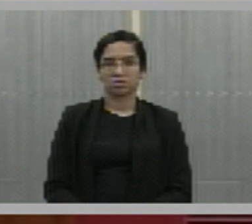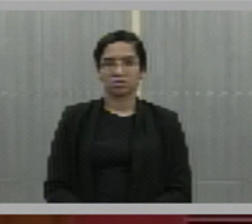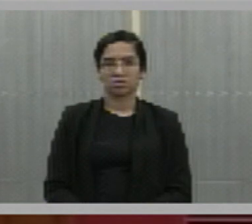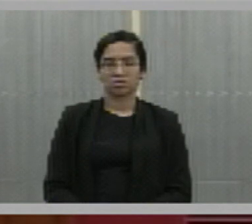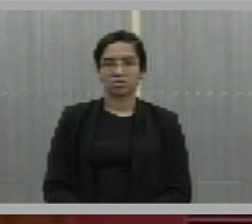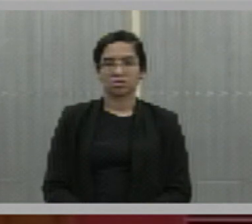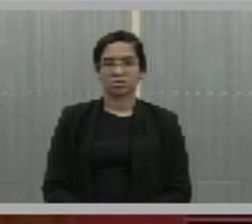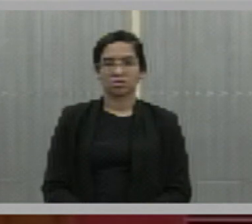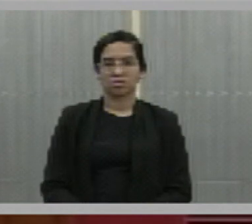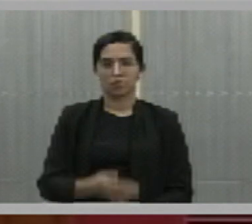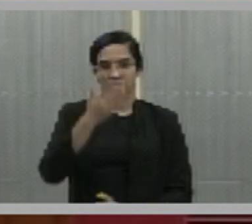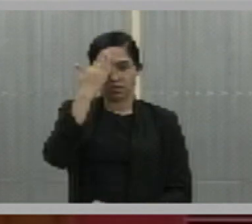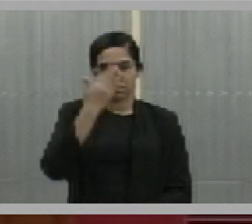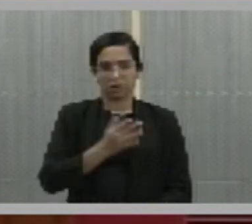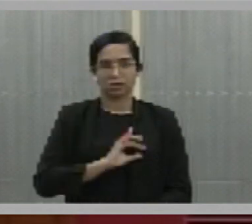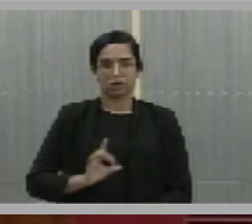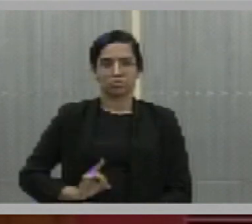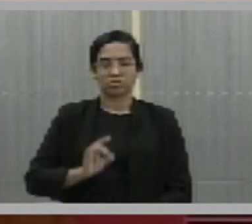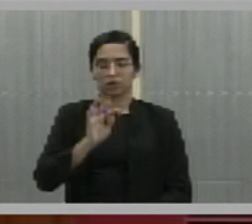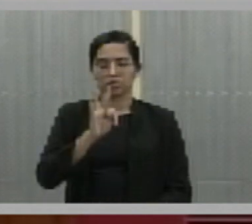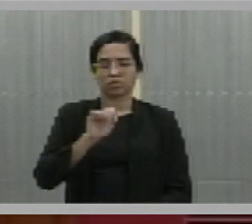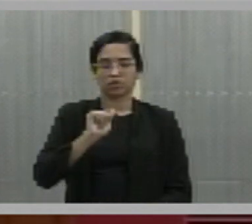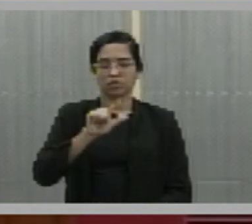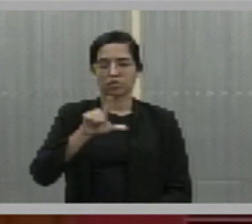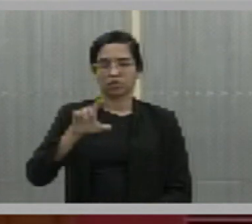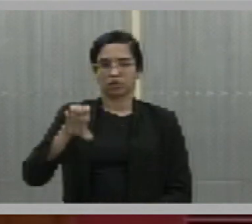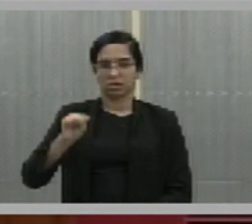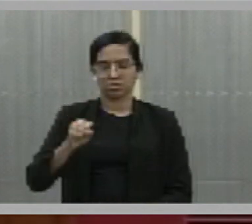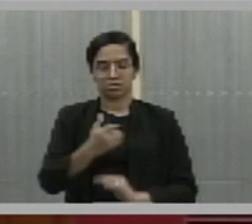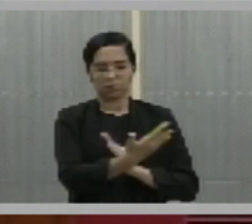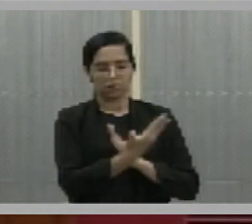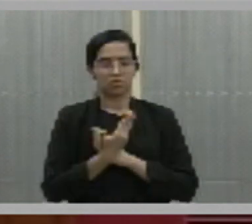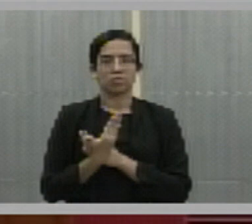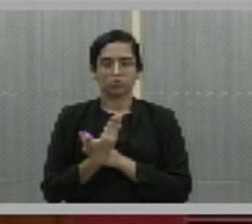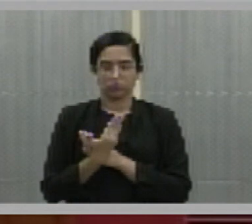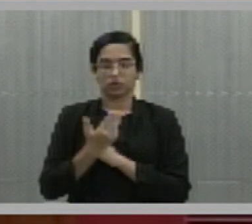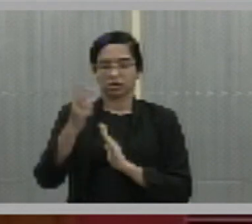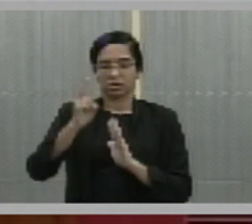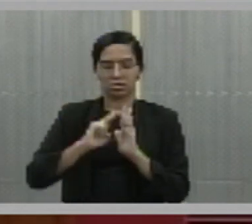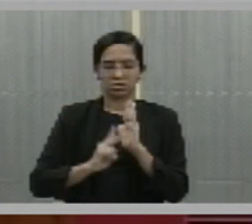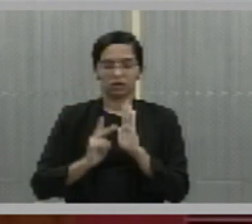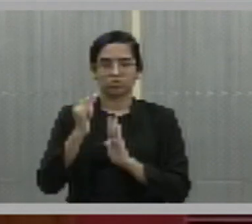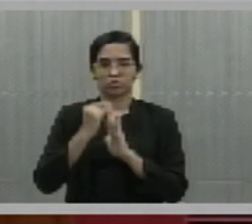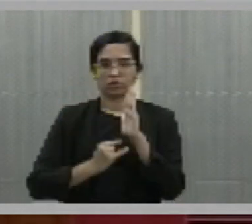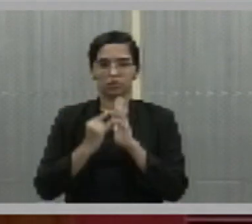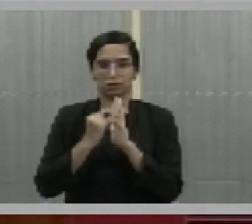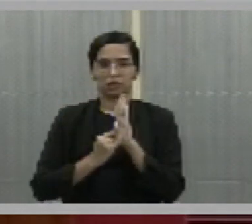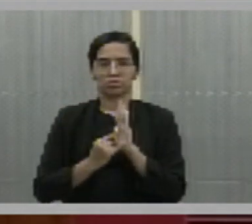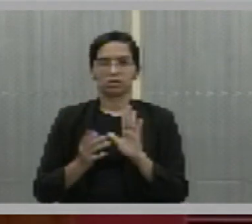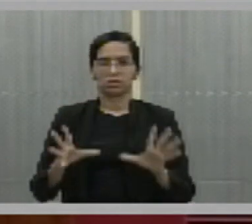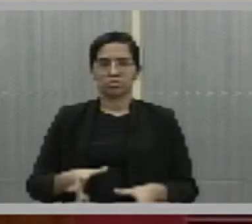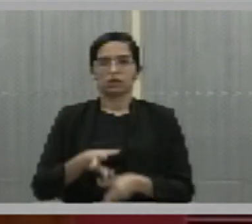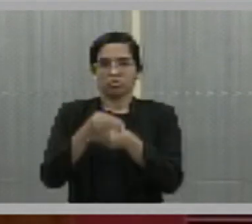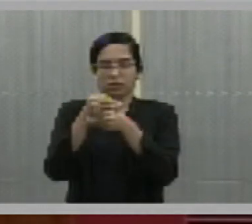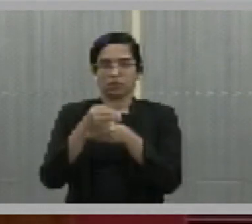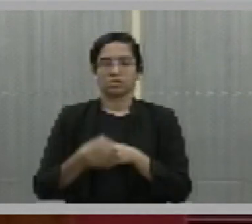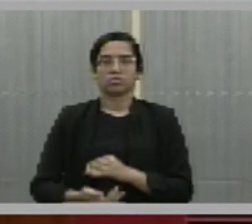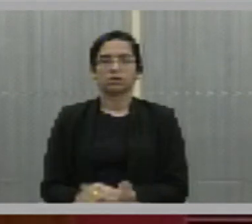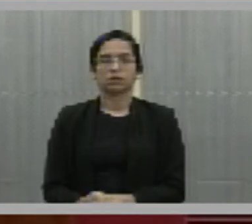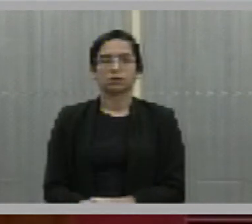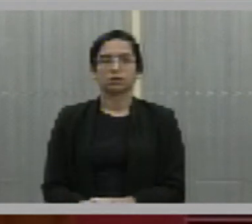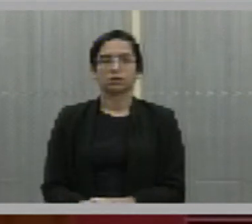Agradeço aqui ao deputado Thales Coelho pelo auxílio aqui no expediente complementar da sessão de